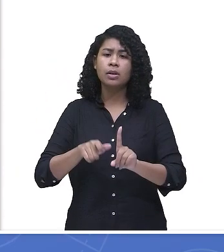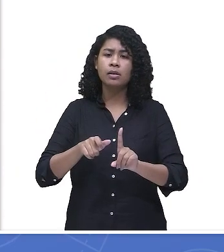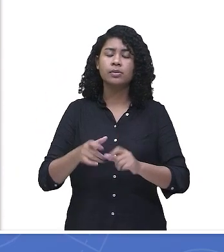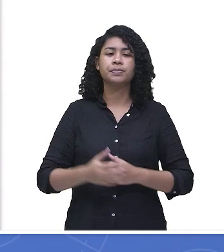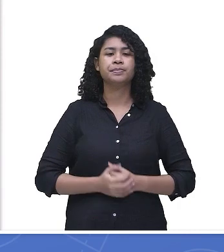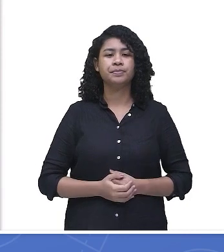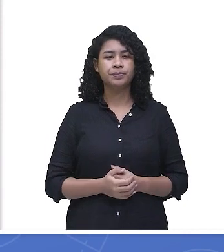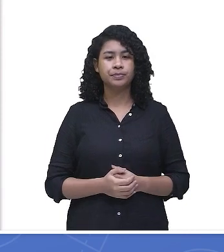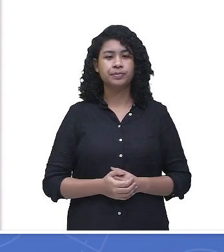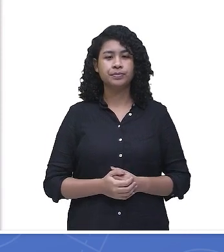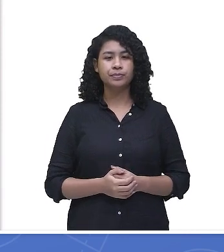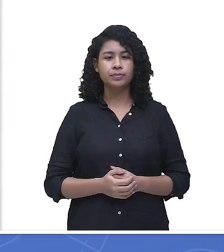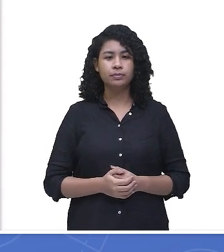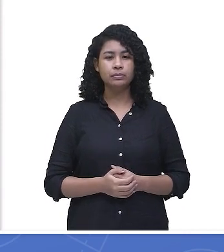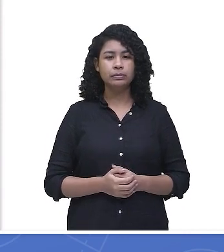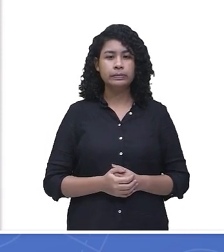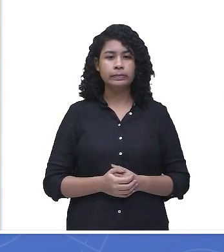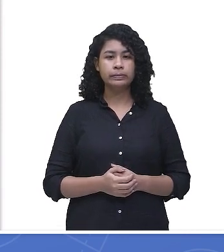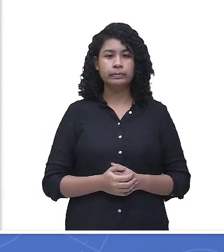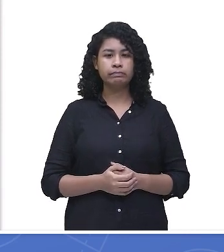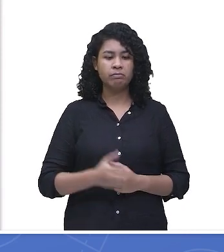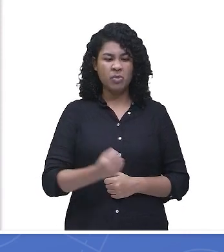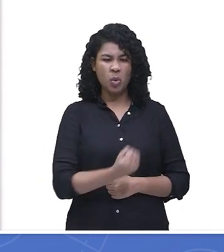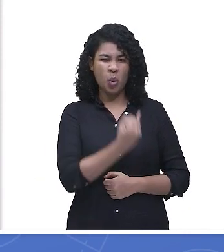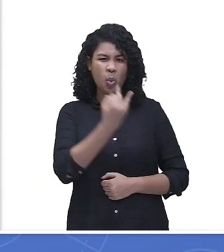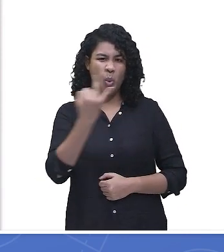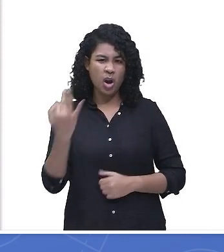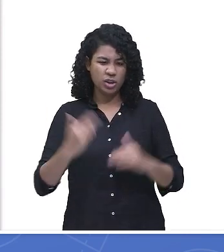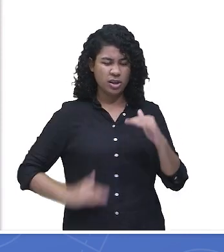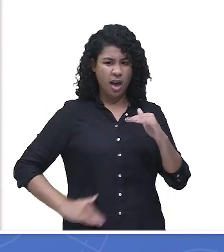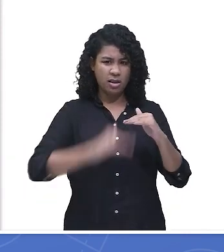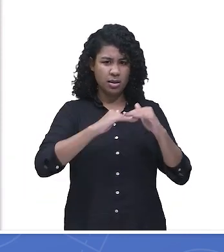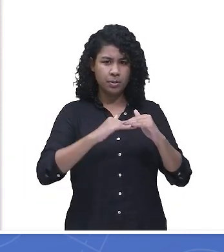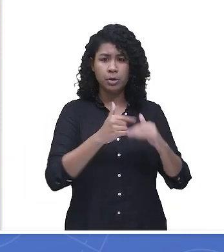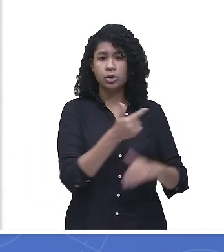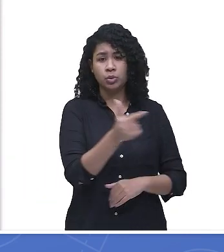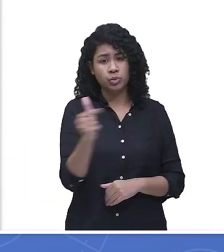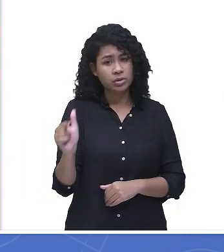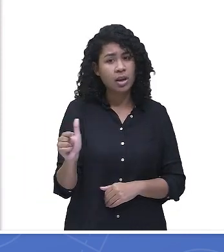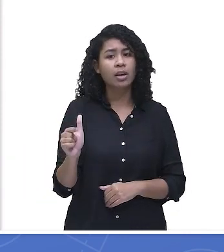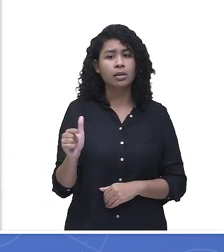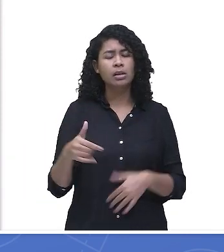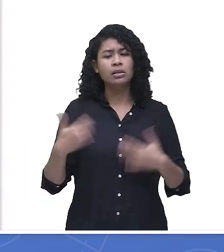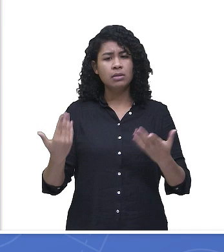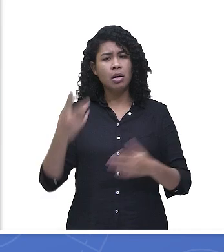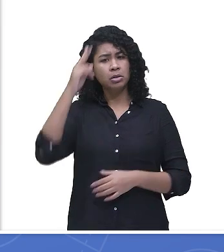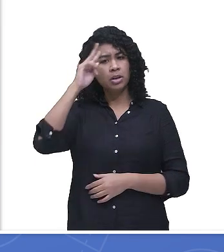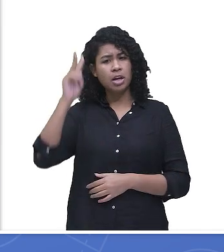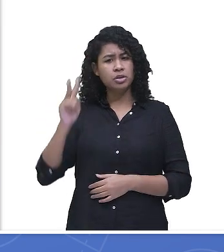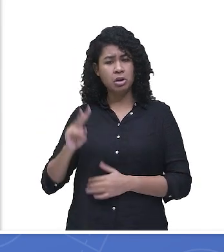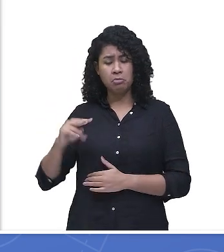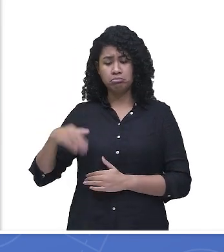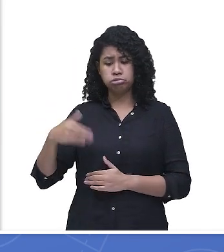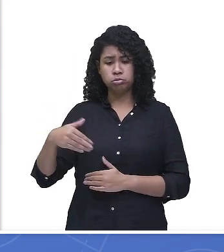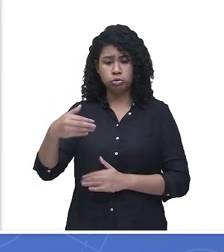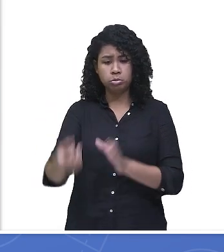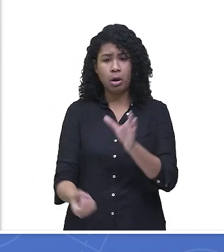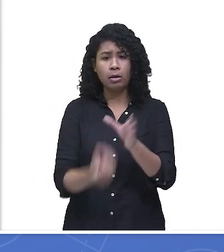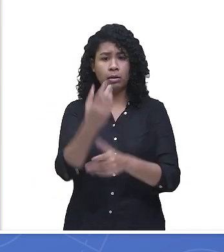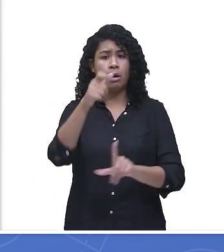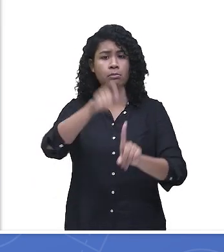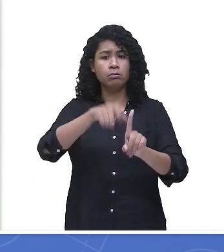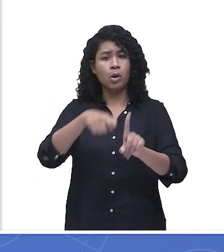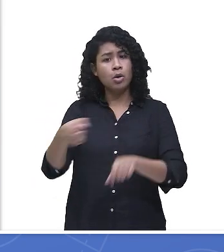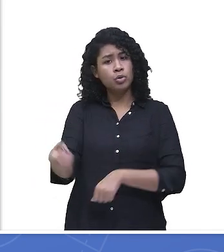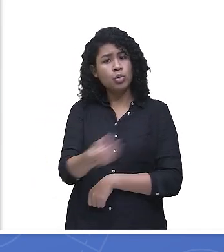Os personagens, olha só, não há limites de personagens. E, ao longo da trama, novos podem surgir, assim